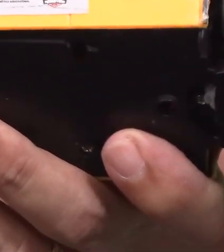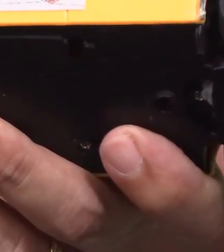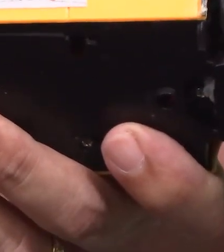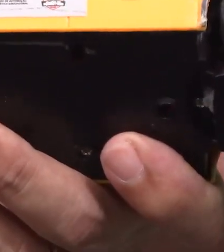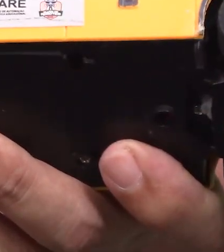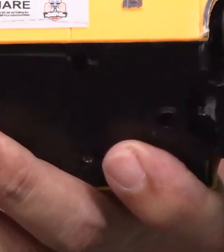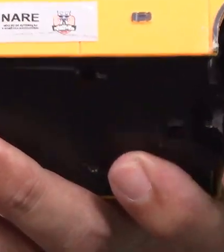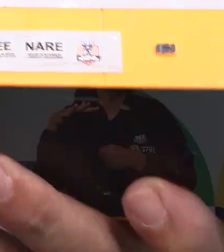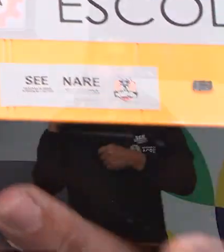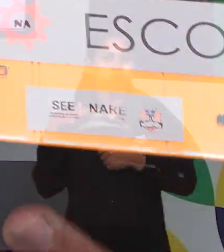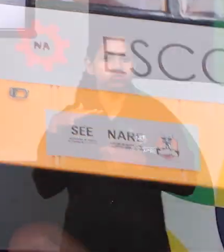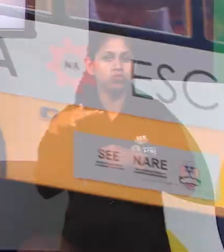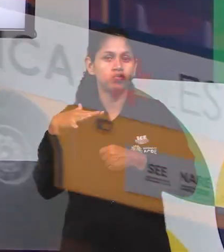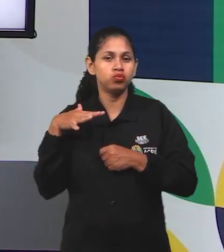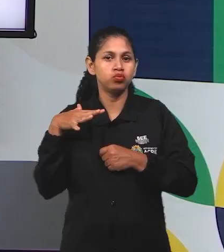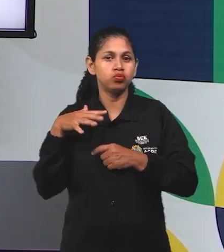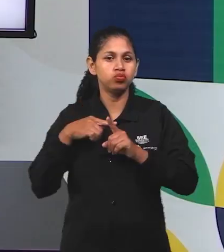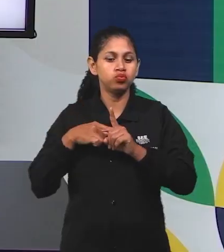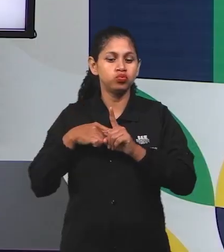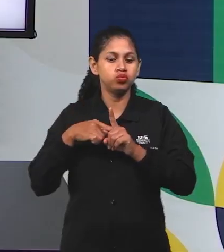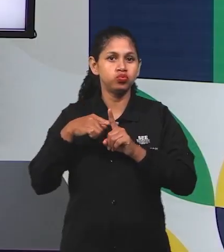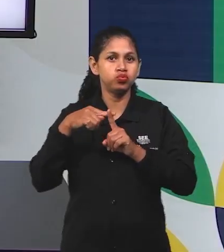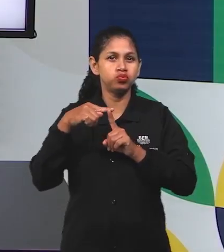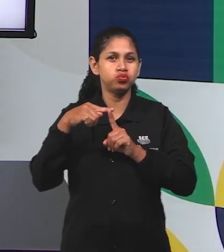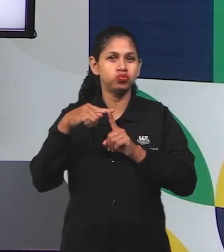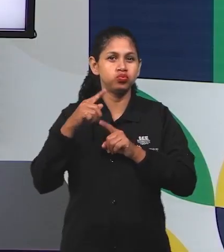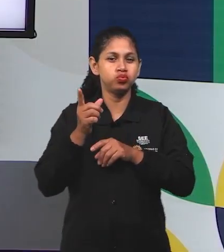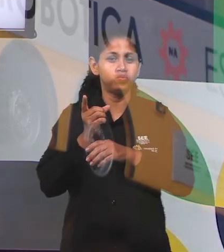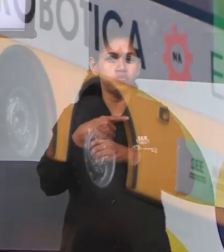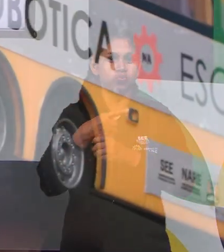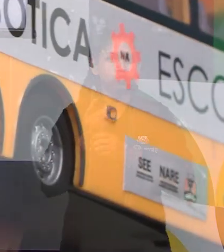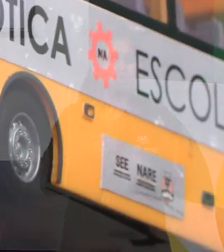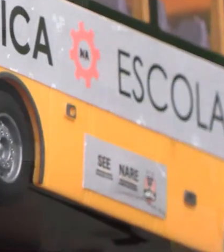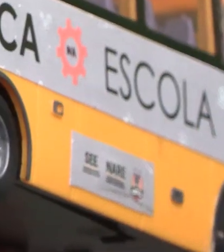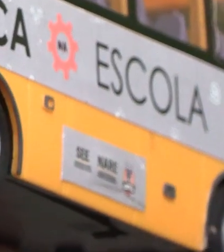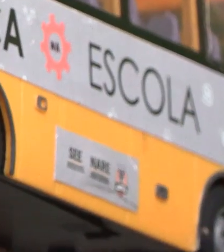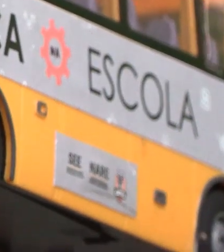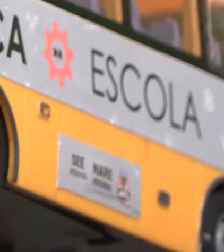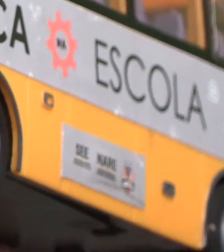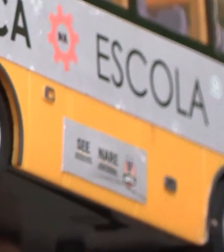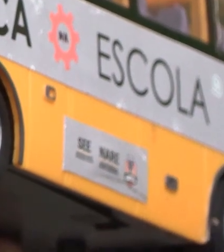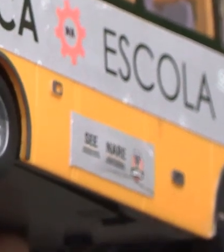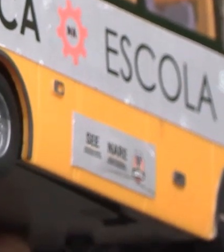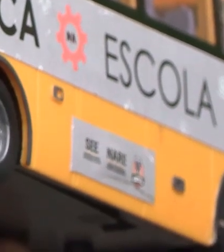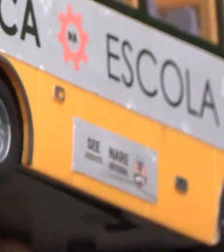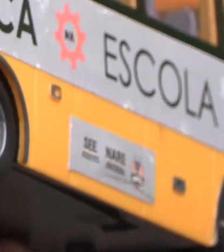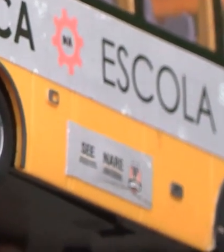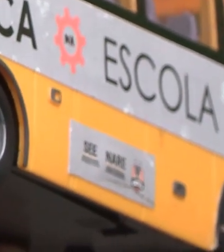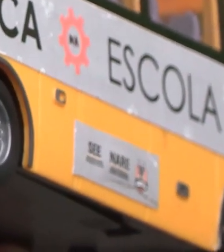Tá acelerando. Vou dar a ré dele, olha só, e vai ligar a luz de ré.